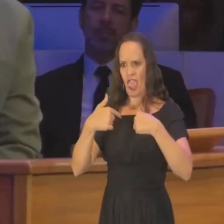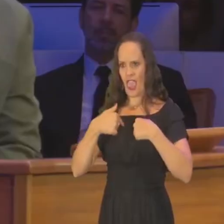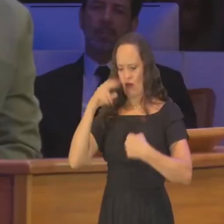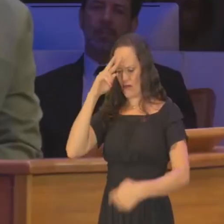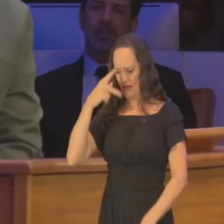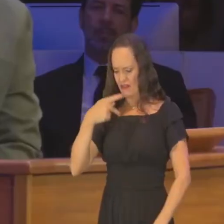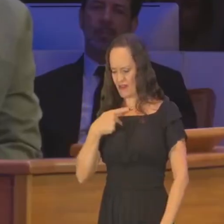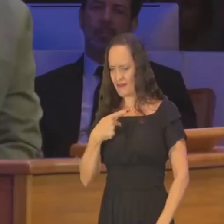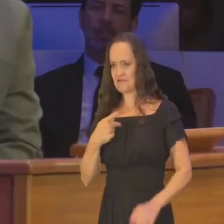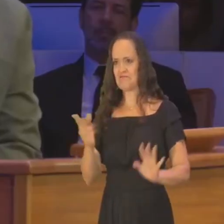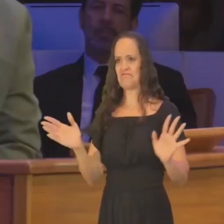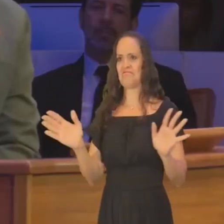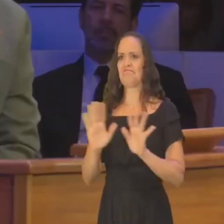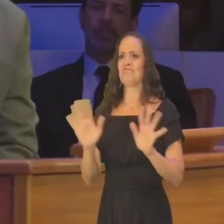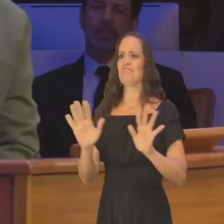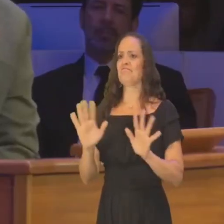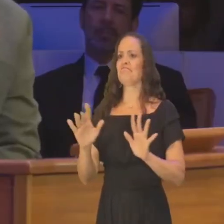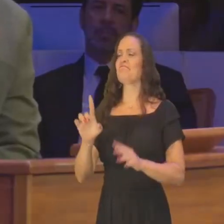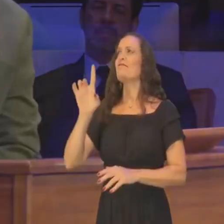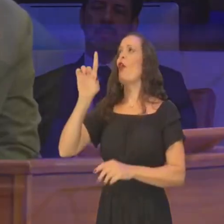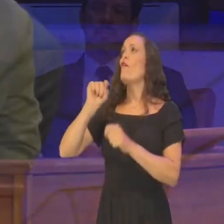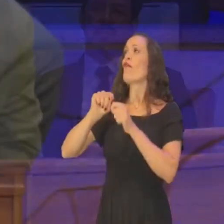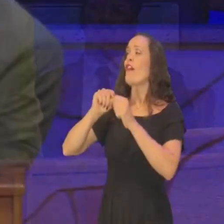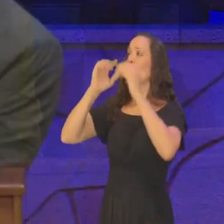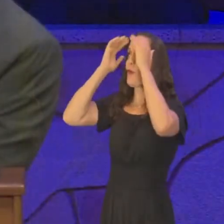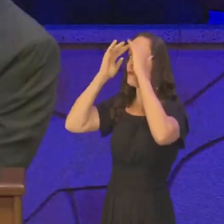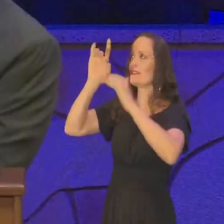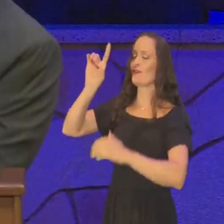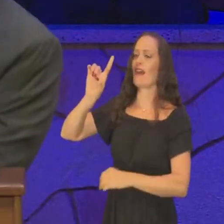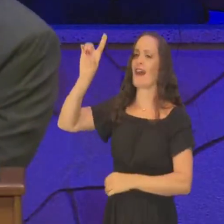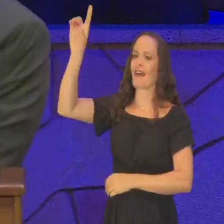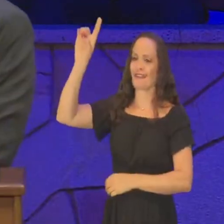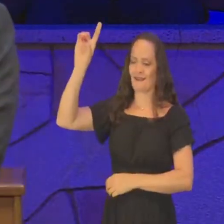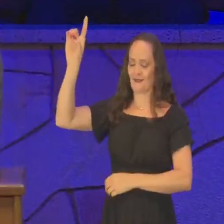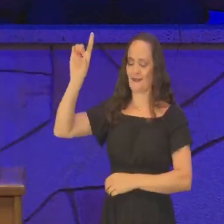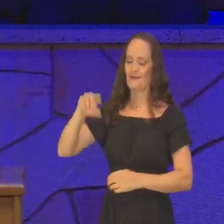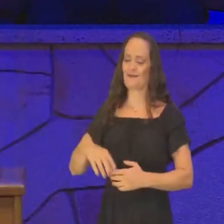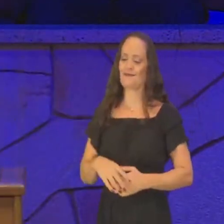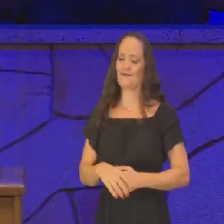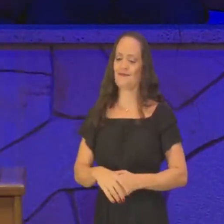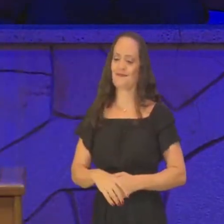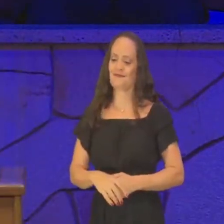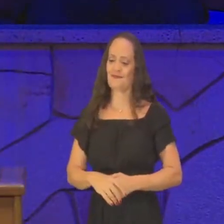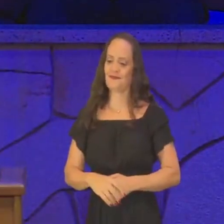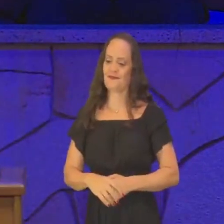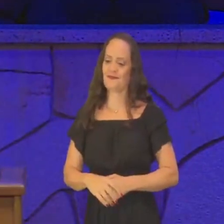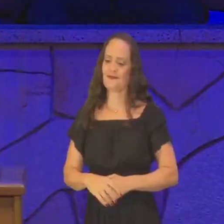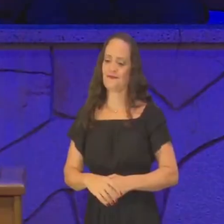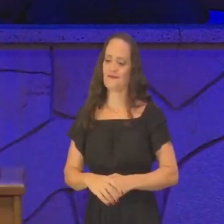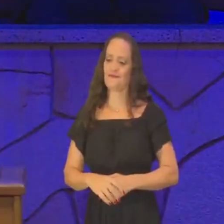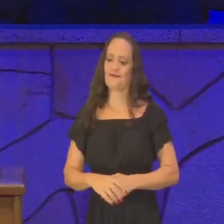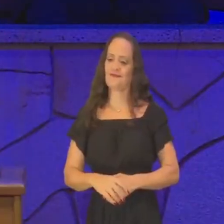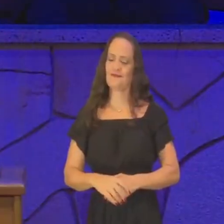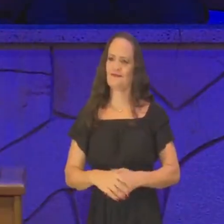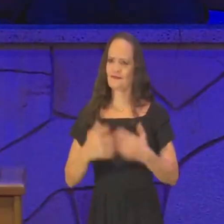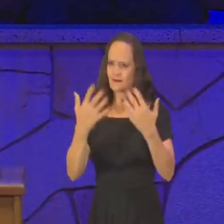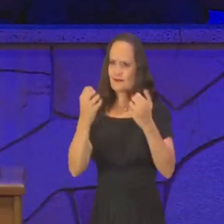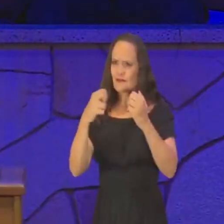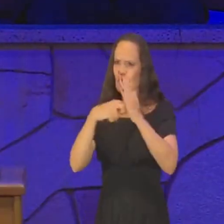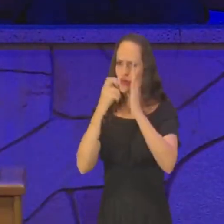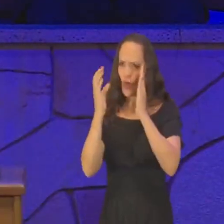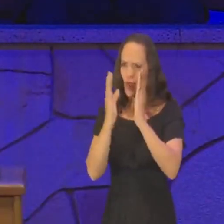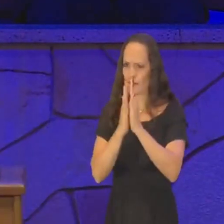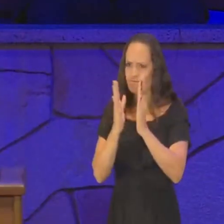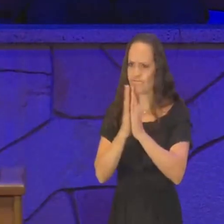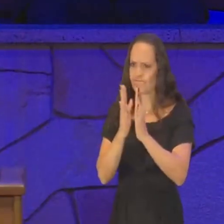ele agia em nome de um poder superior, que era a presença e o poder de Deus. Eu quero que você feche os seus